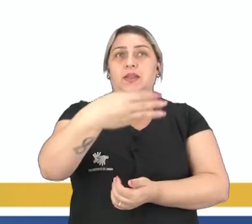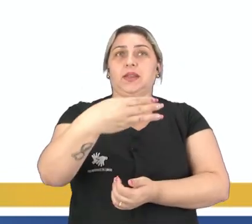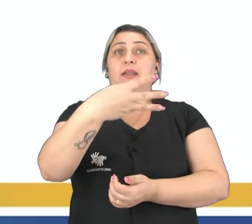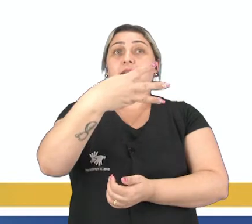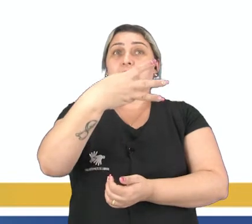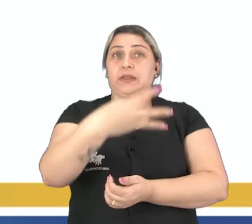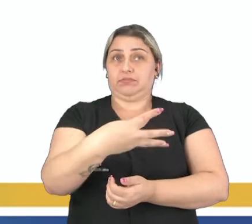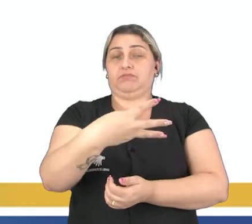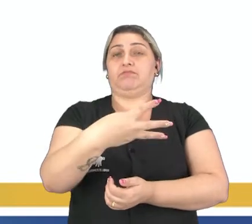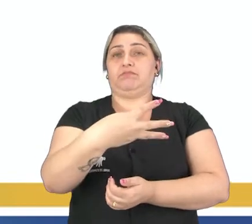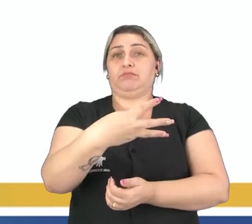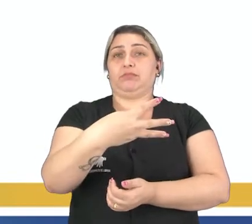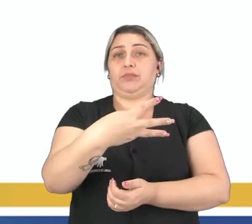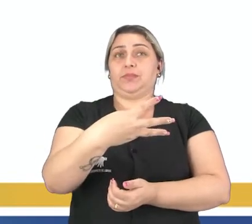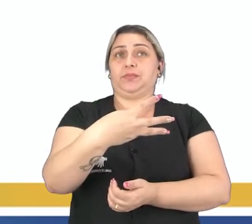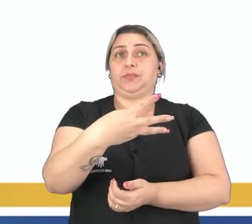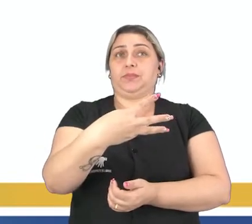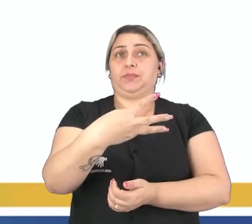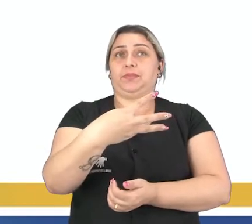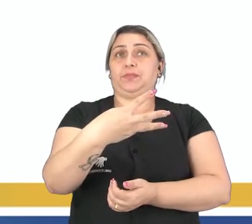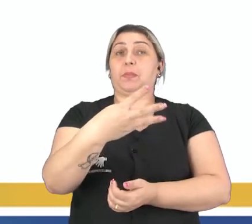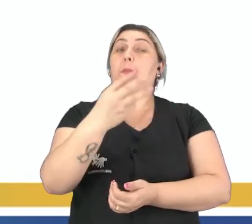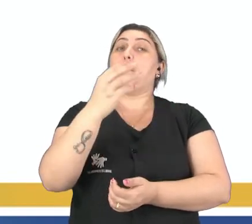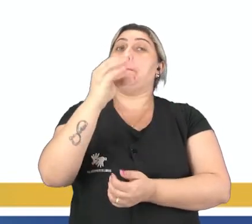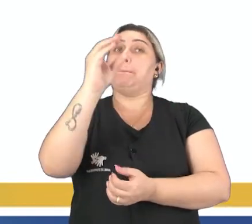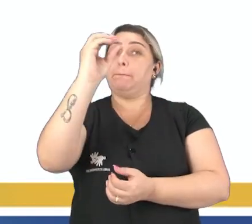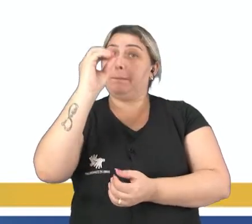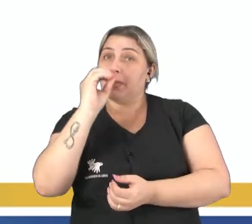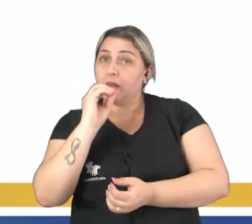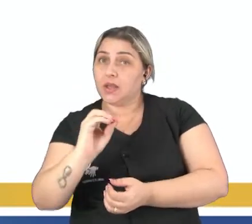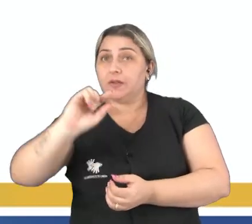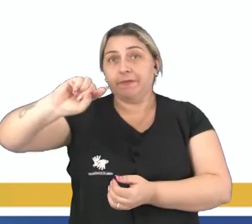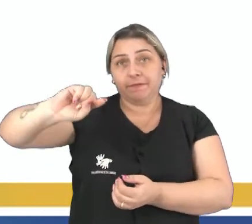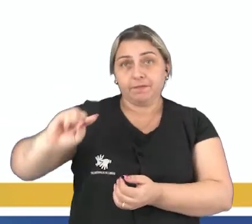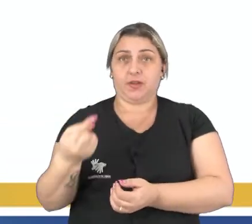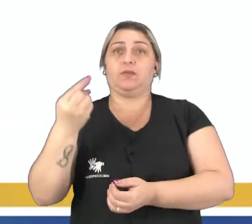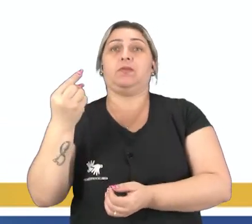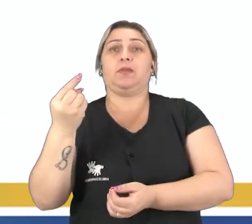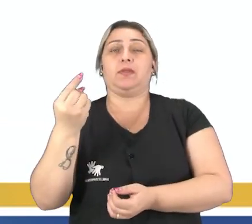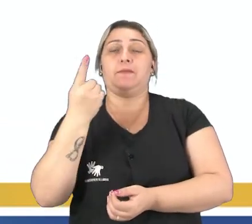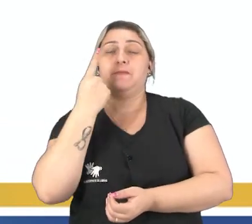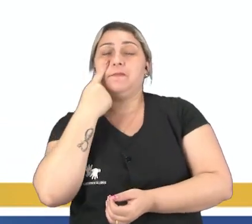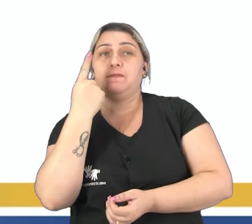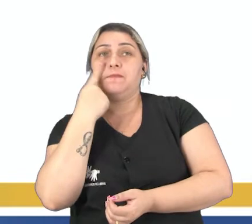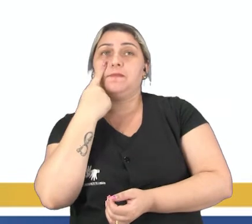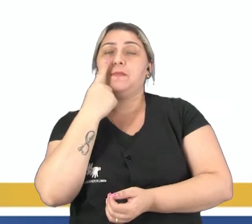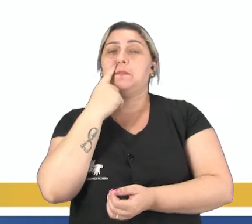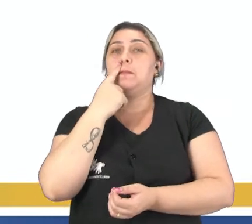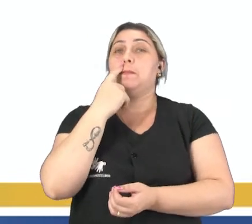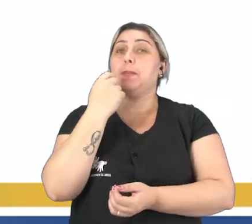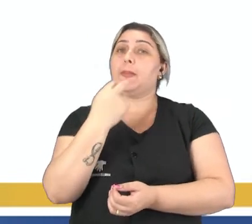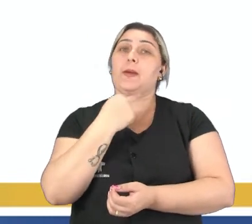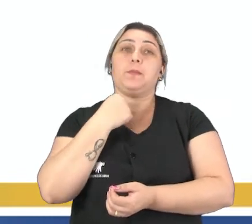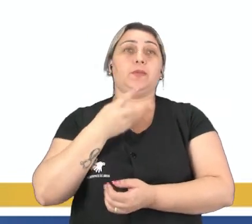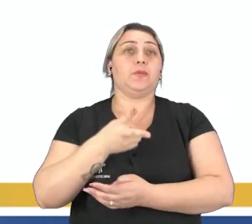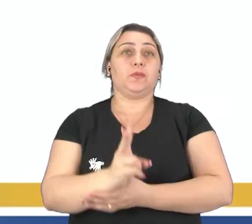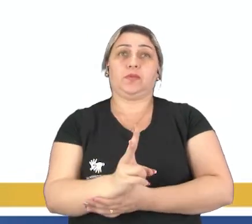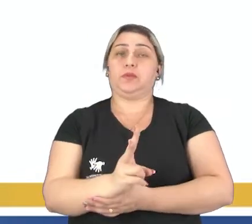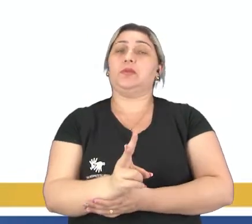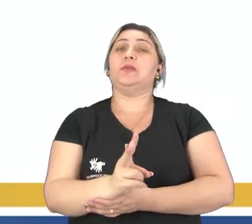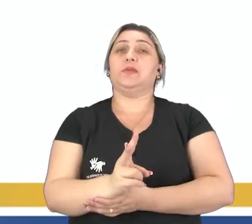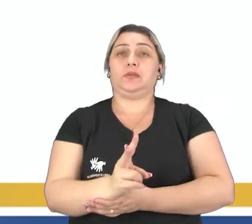minha subtração e tenho 3 como resto. Agora, observe que eu não posso continuar